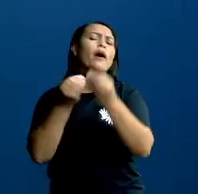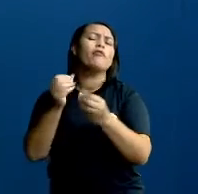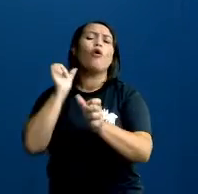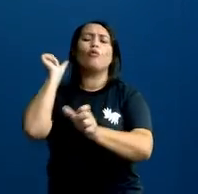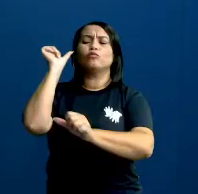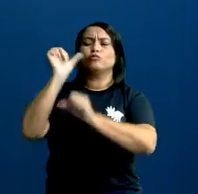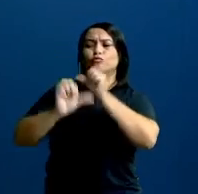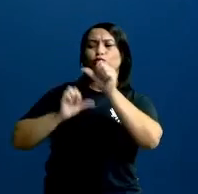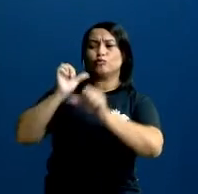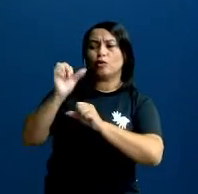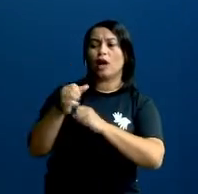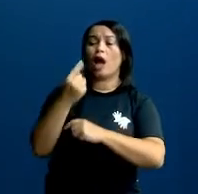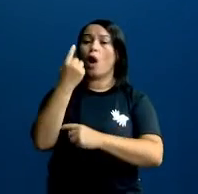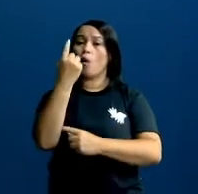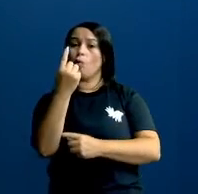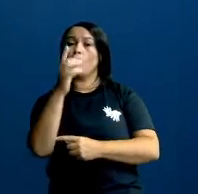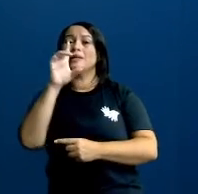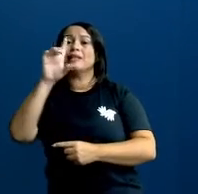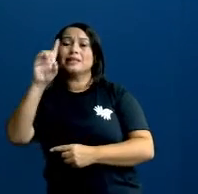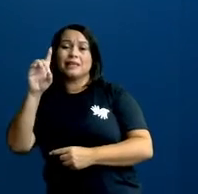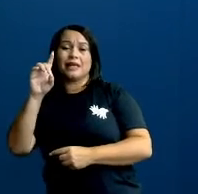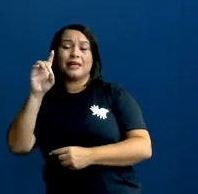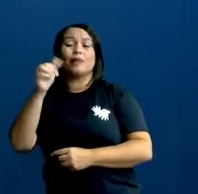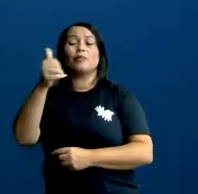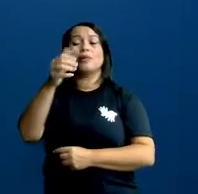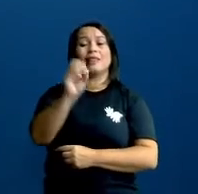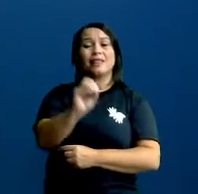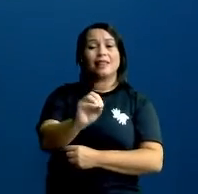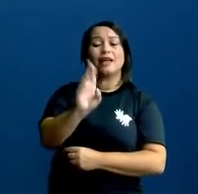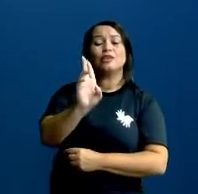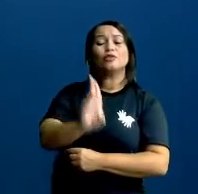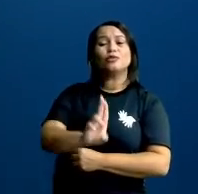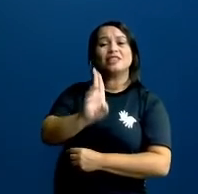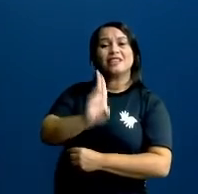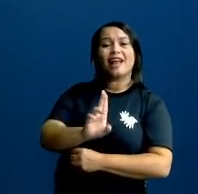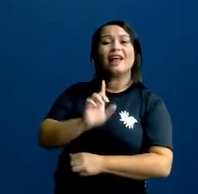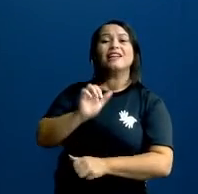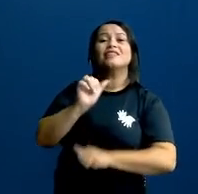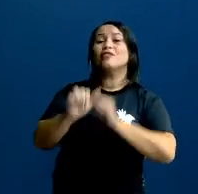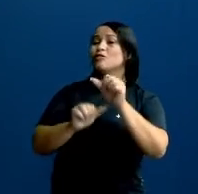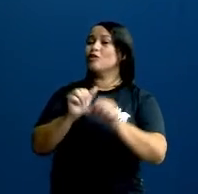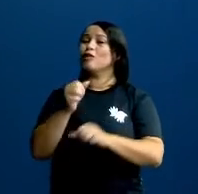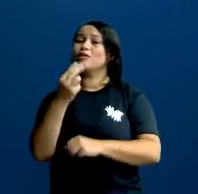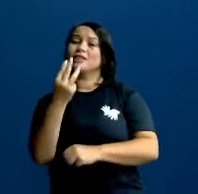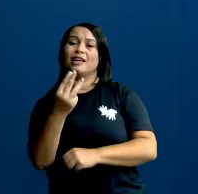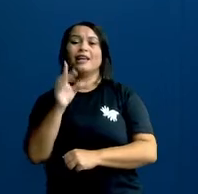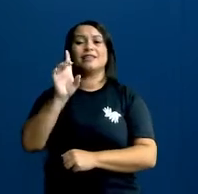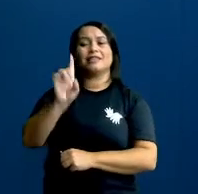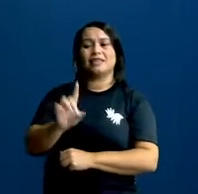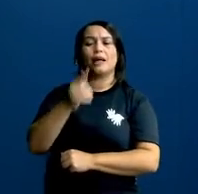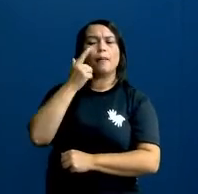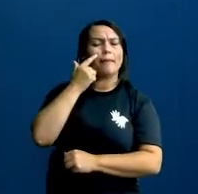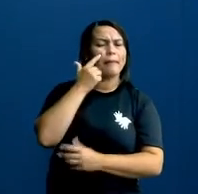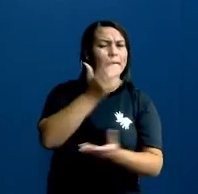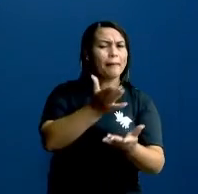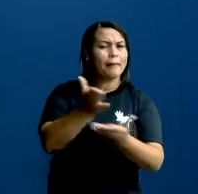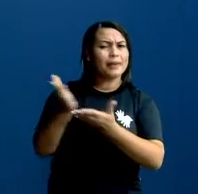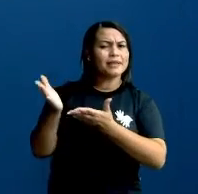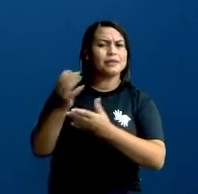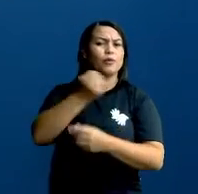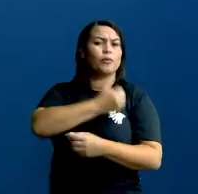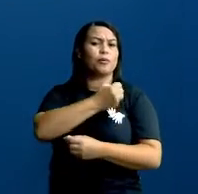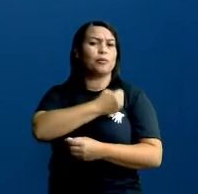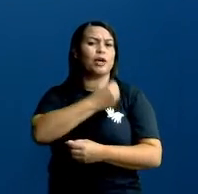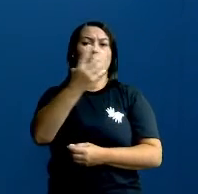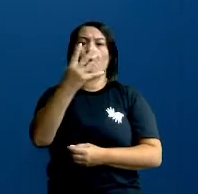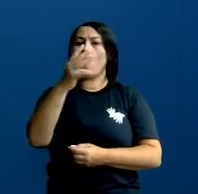Vou trocar uma dezena por 10 unidades e fico com 3 dezenas. Olha, presta bem atenção aí ao número